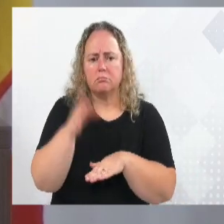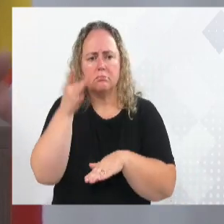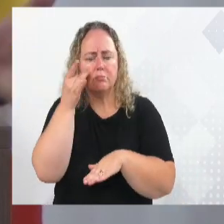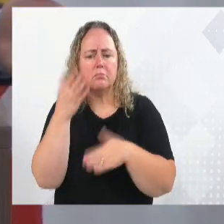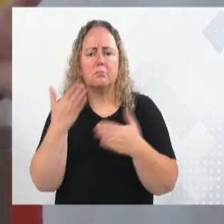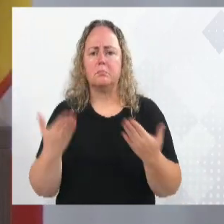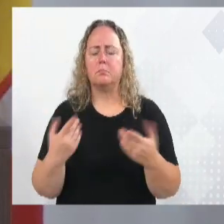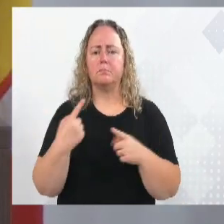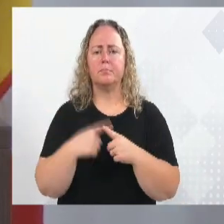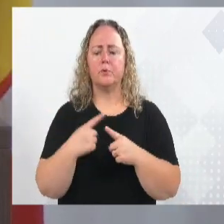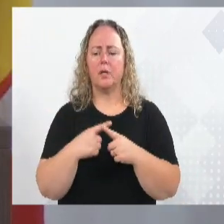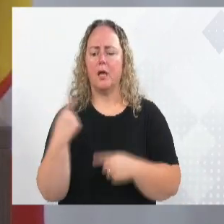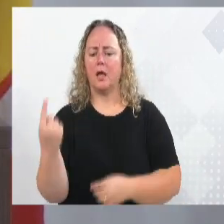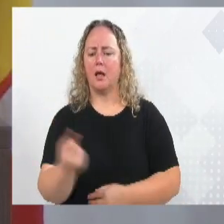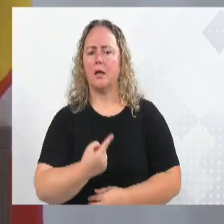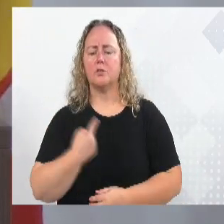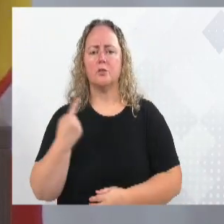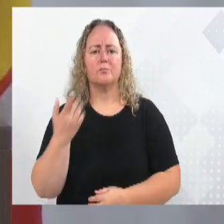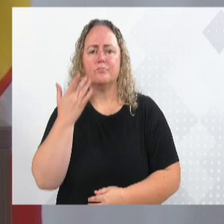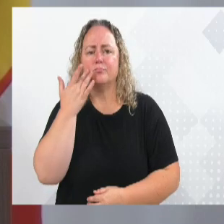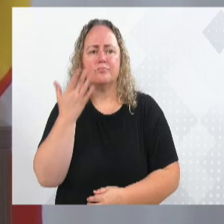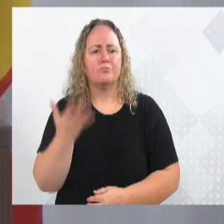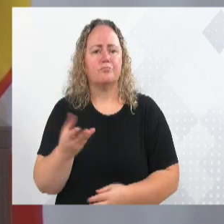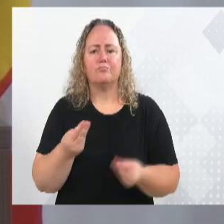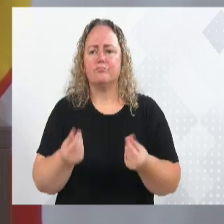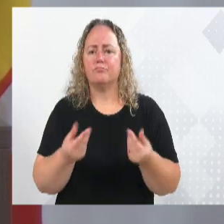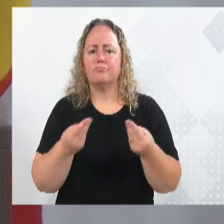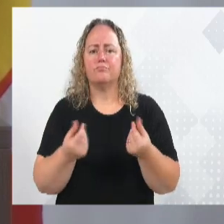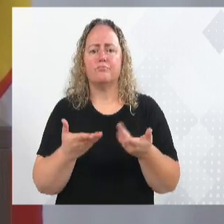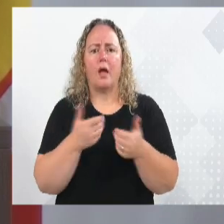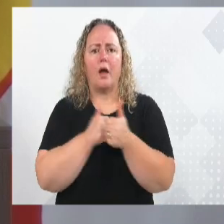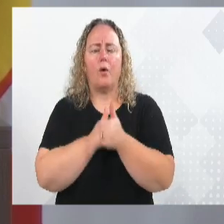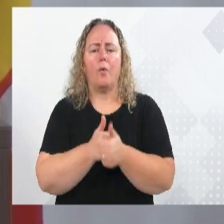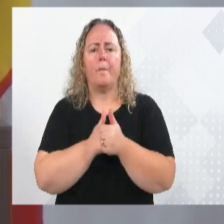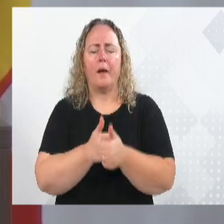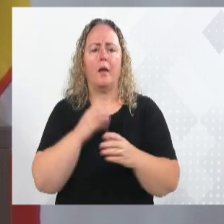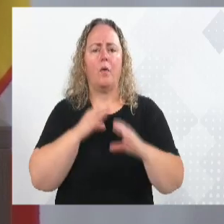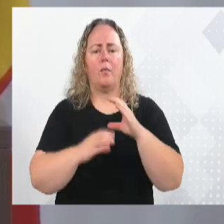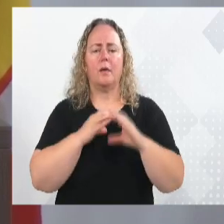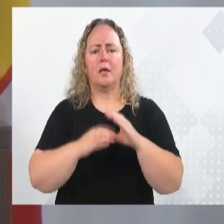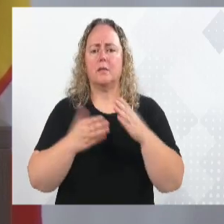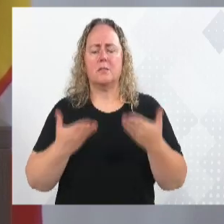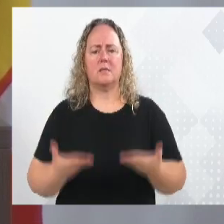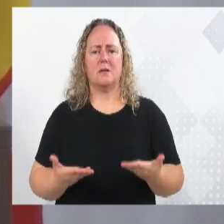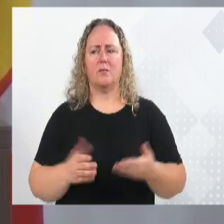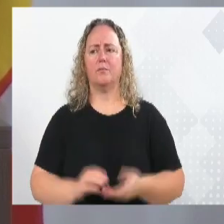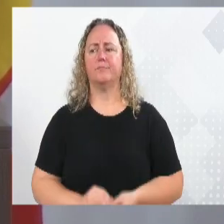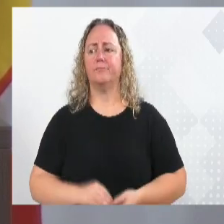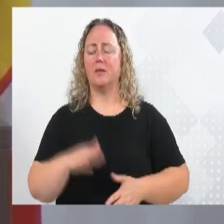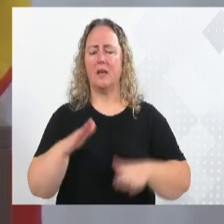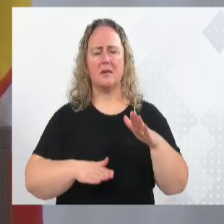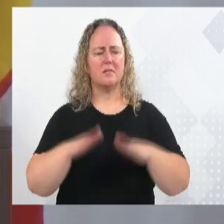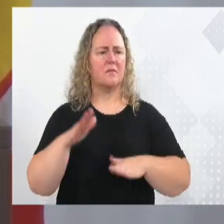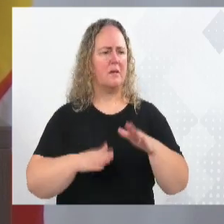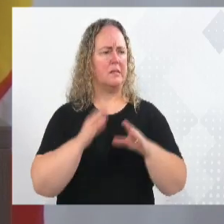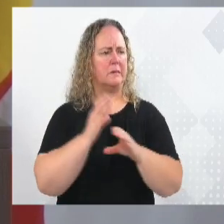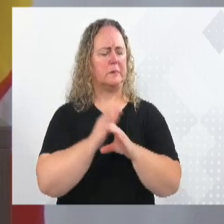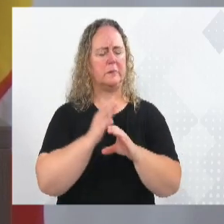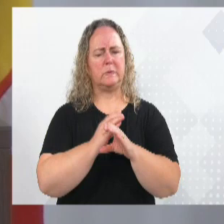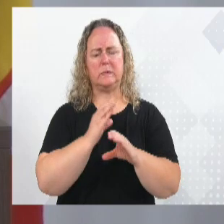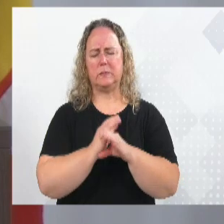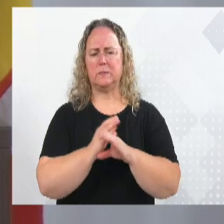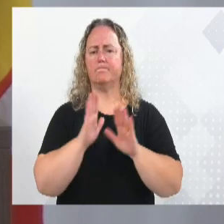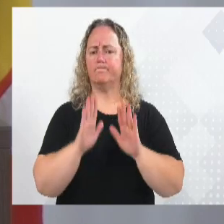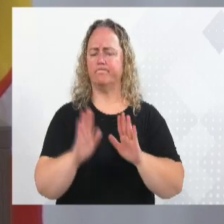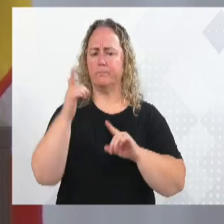até porque a gente não consegue acompanhar e a comunicação às vezes ela tem ruído E ontem